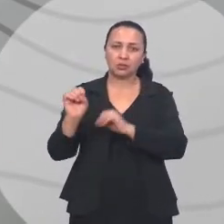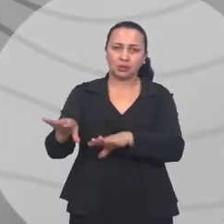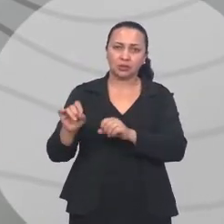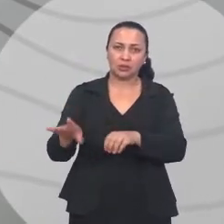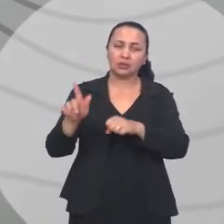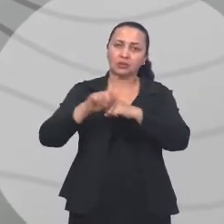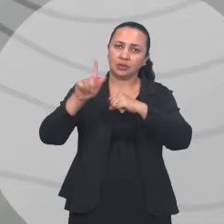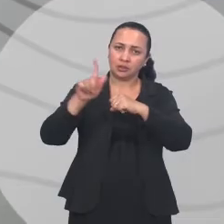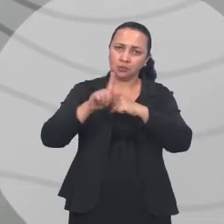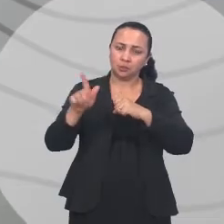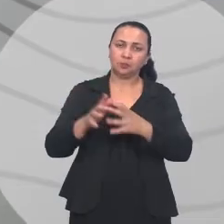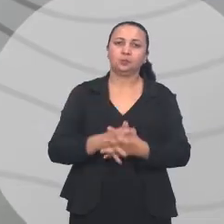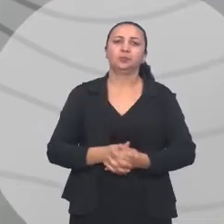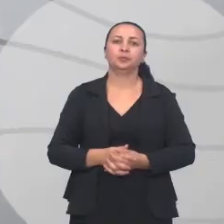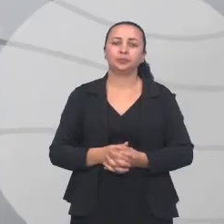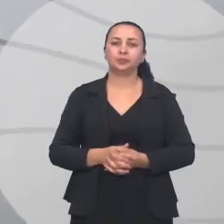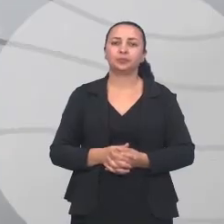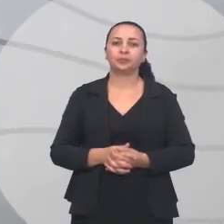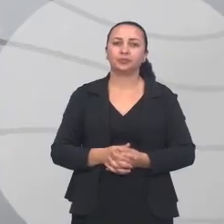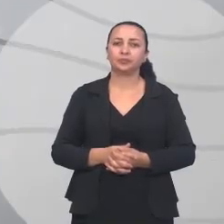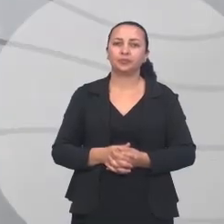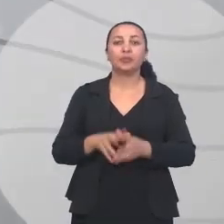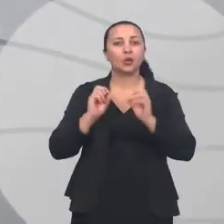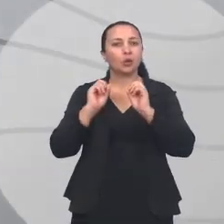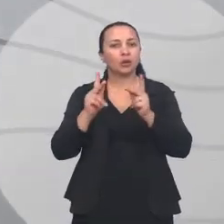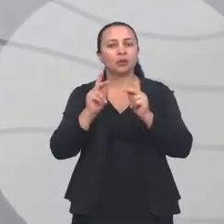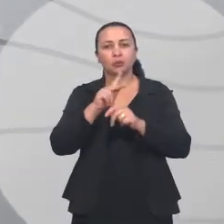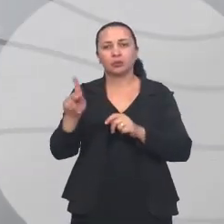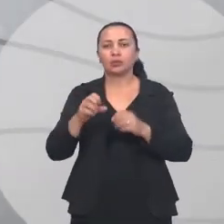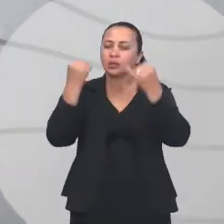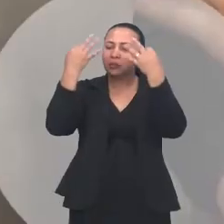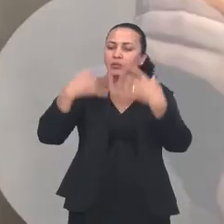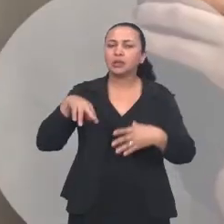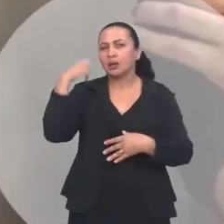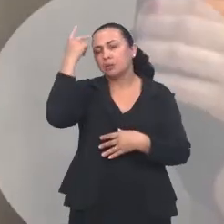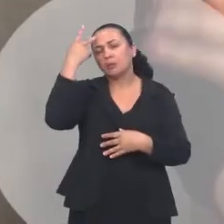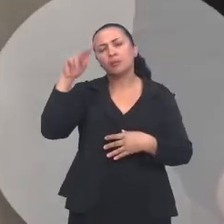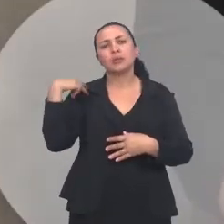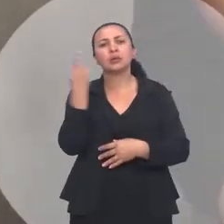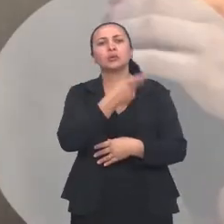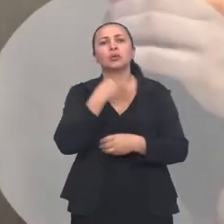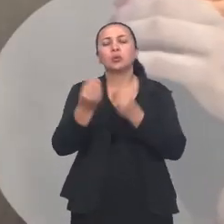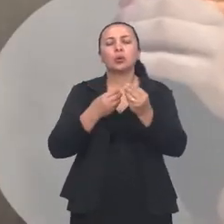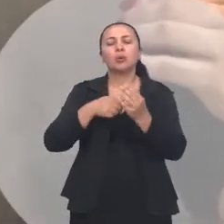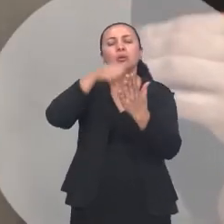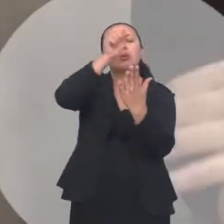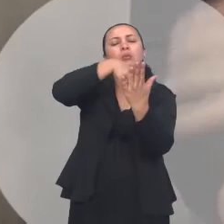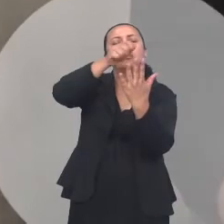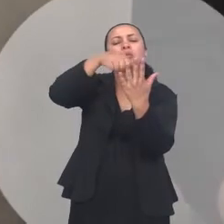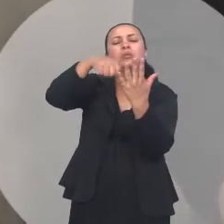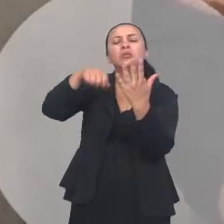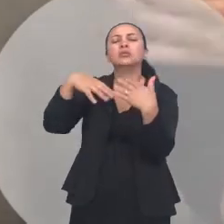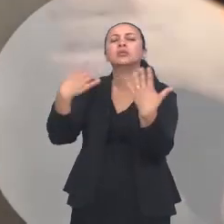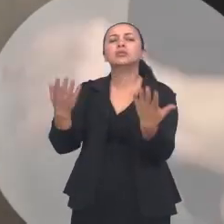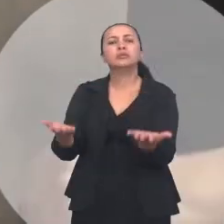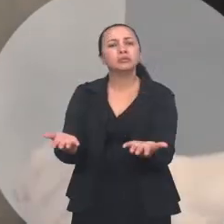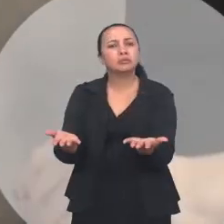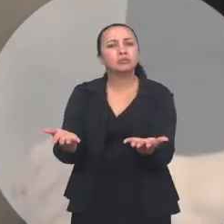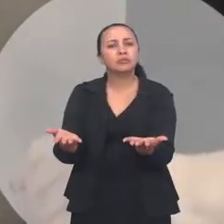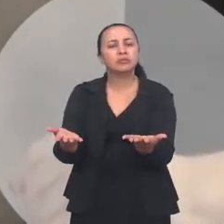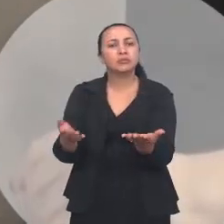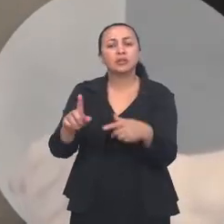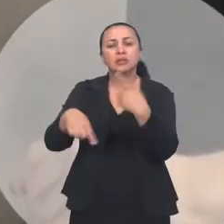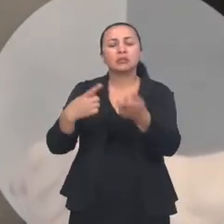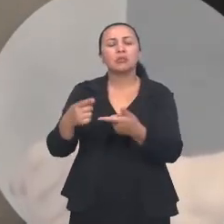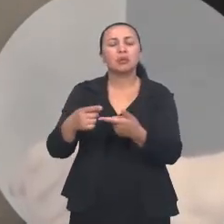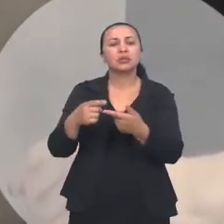graduação de ensino de graduação bom professor explica para gente também como ficará o nosso calendário acadêmico a partir